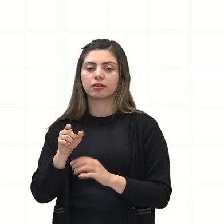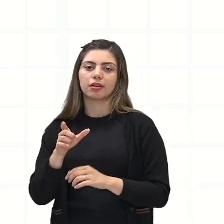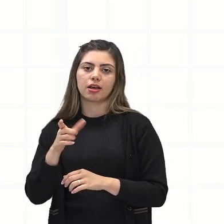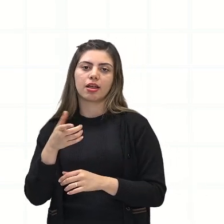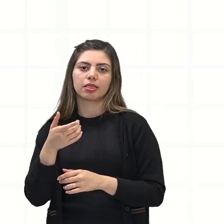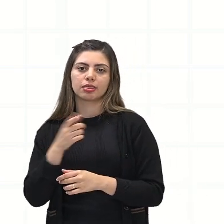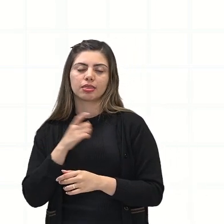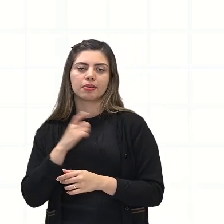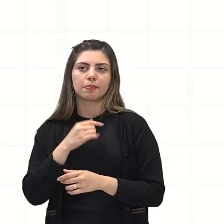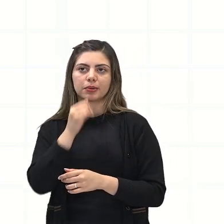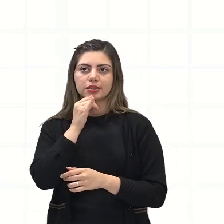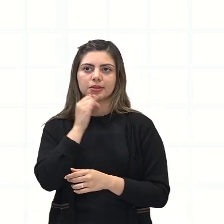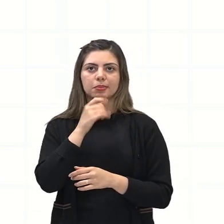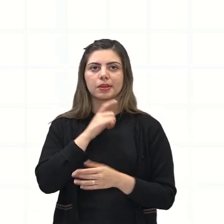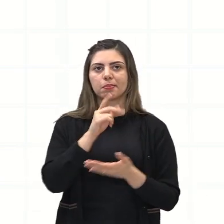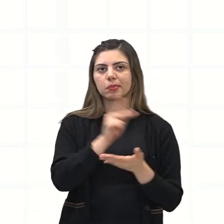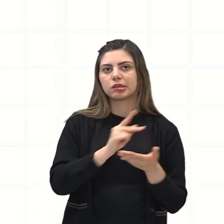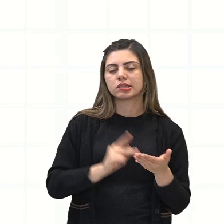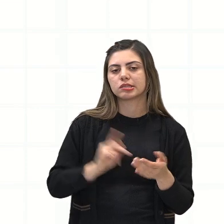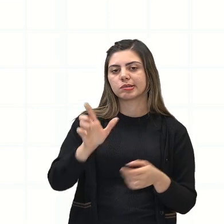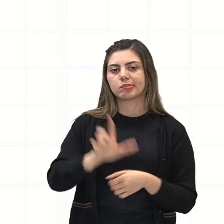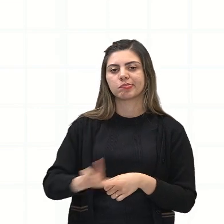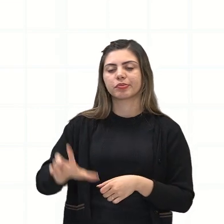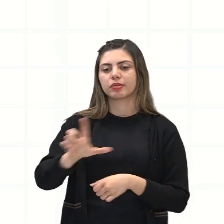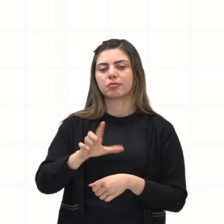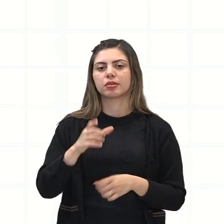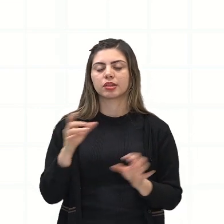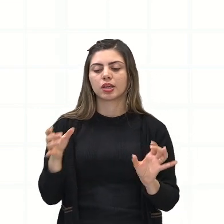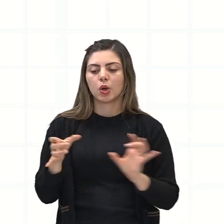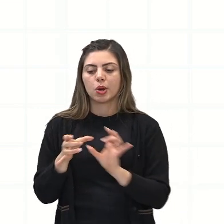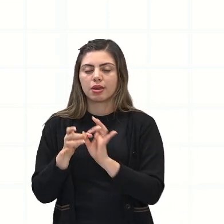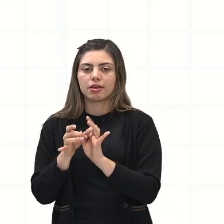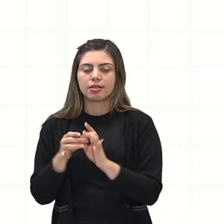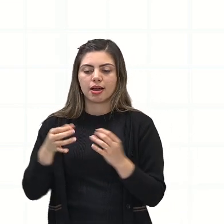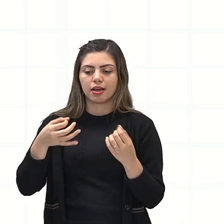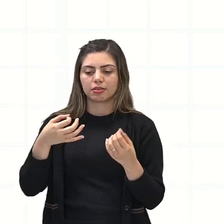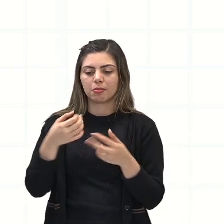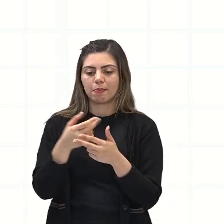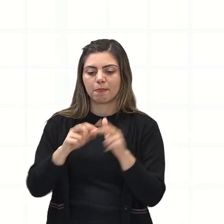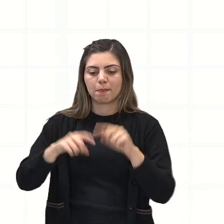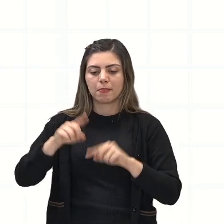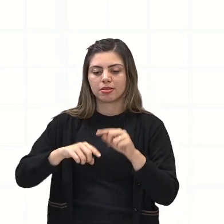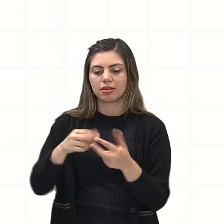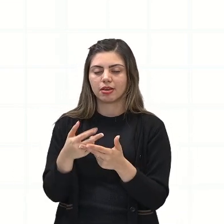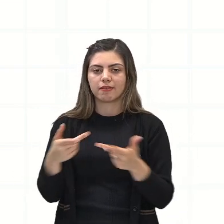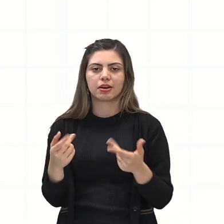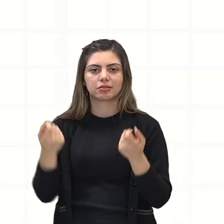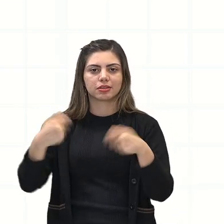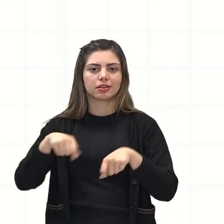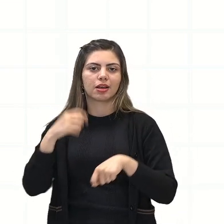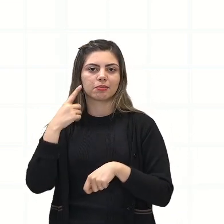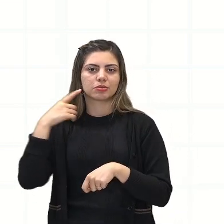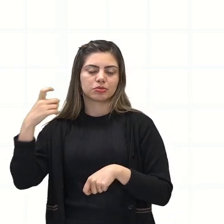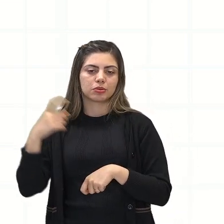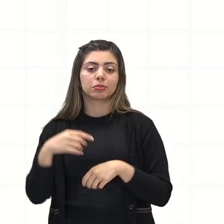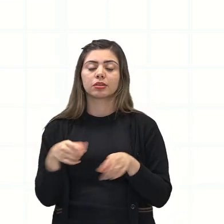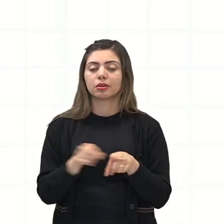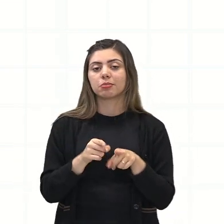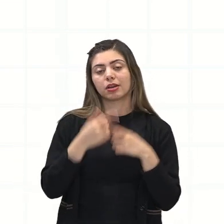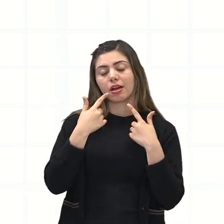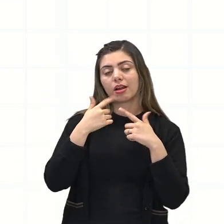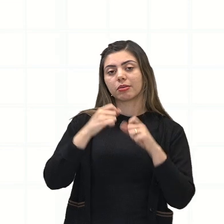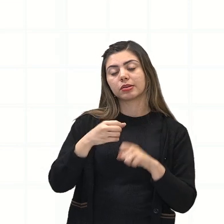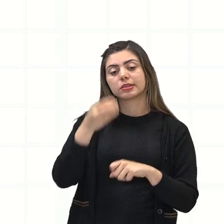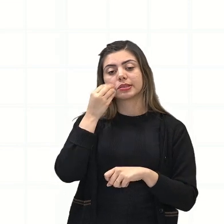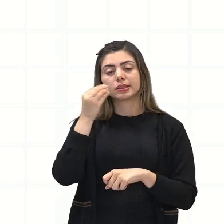poesia lírica, acompanhada da lira, acompanhada de instrumentos musicais, e é claro que não poderia faltar na linguagem essa tentativa